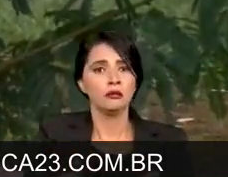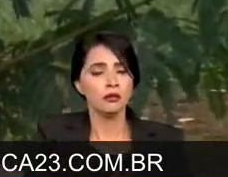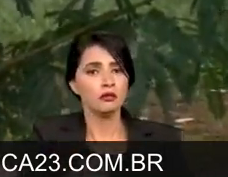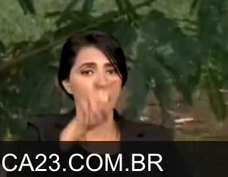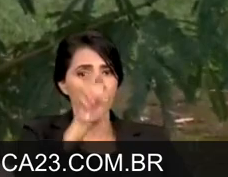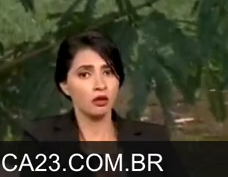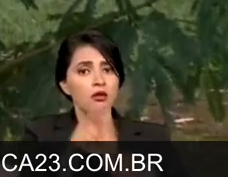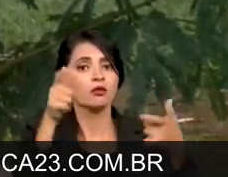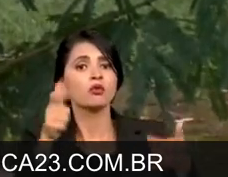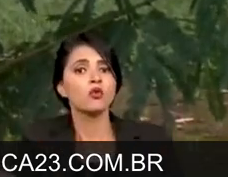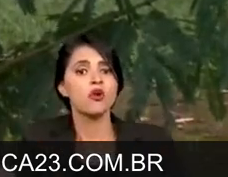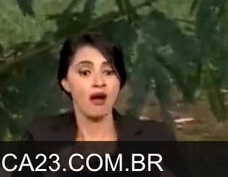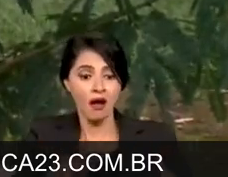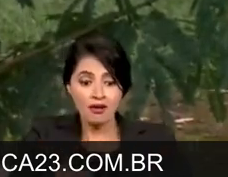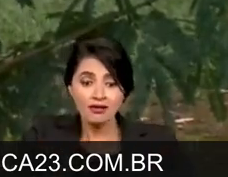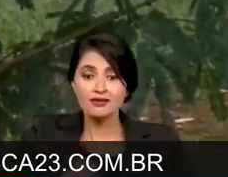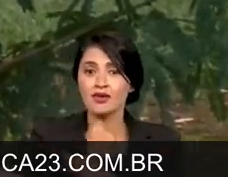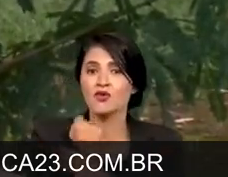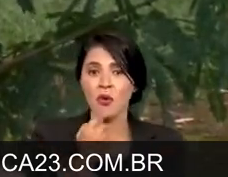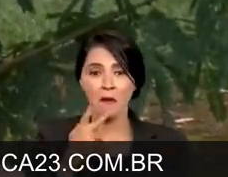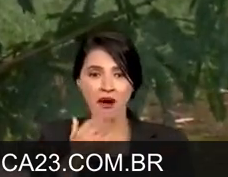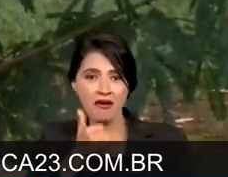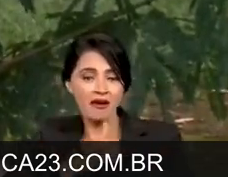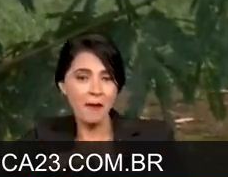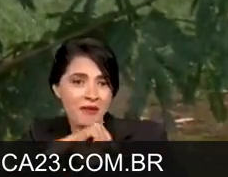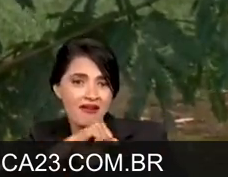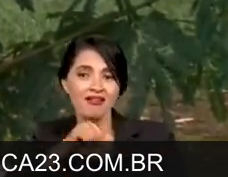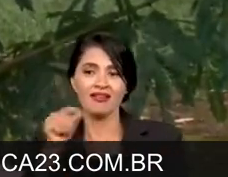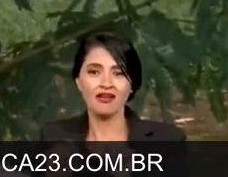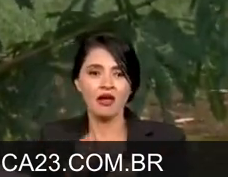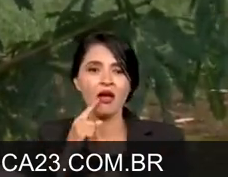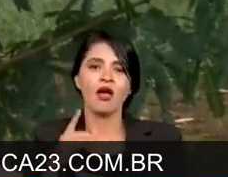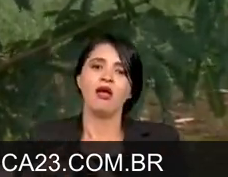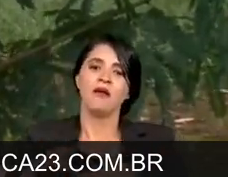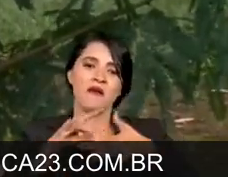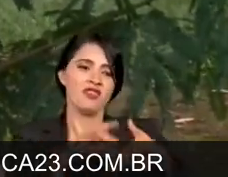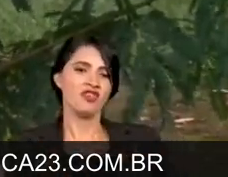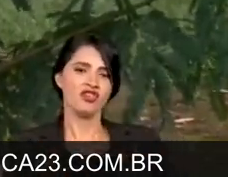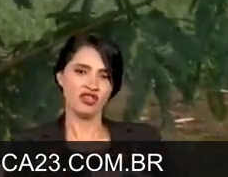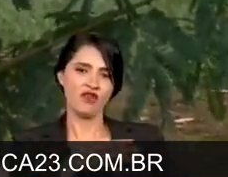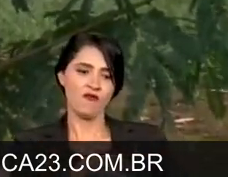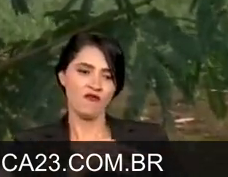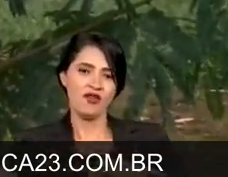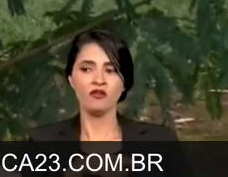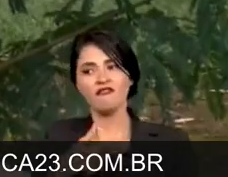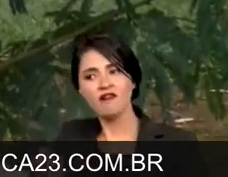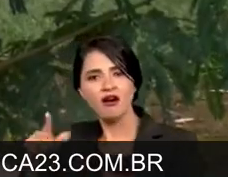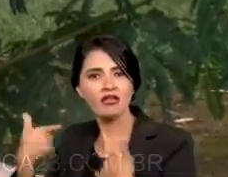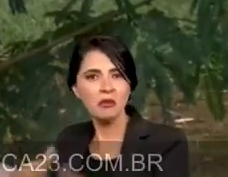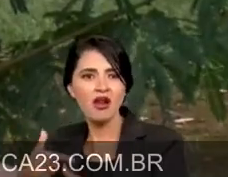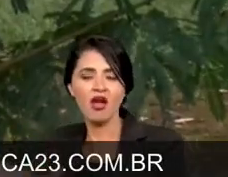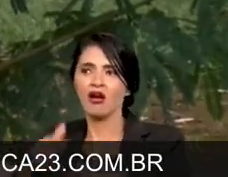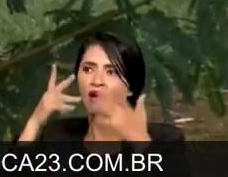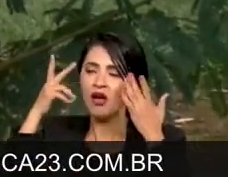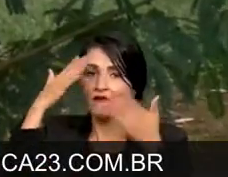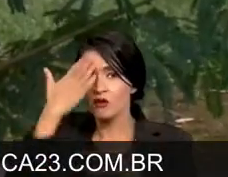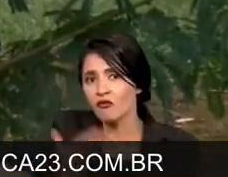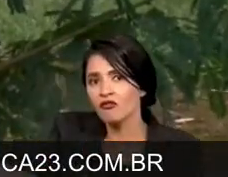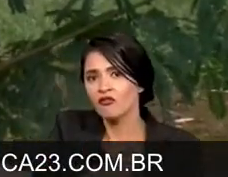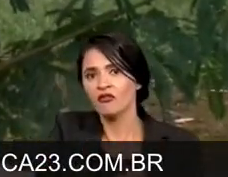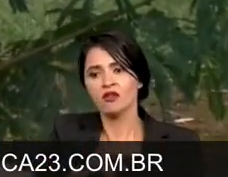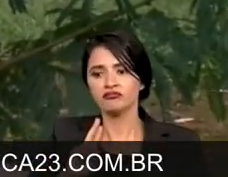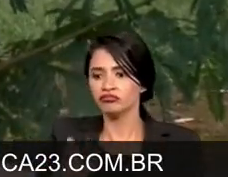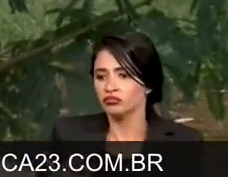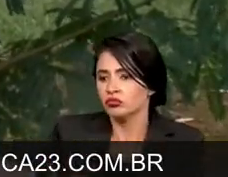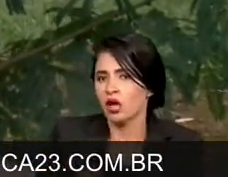creche é o espaço seguro onde os pais e as mães poderão deixar seus filhos para trabalhar, para estudar, para